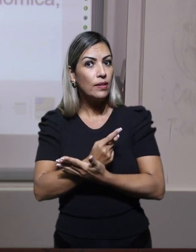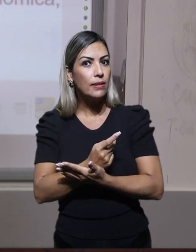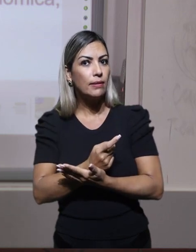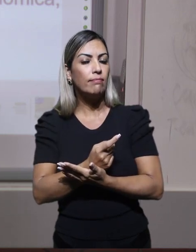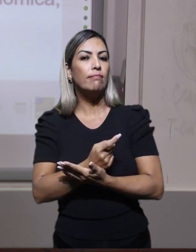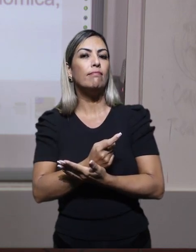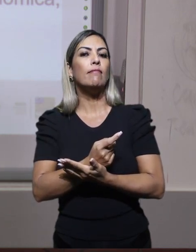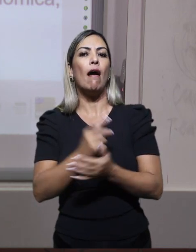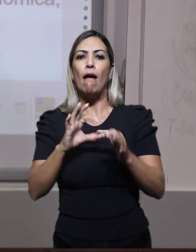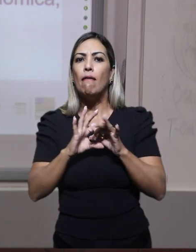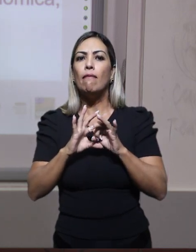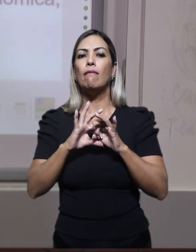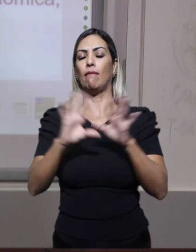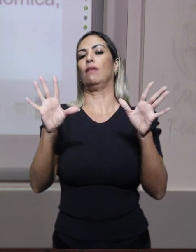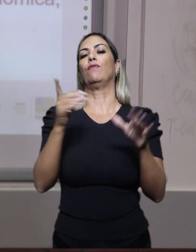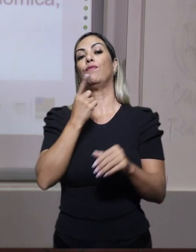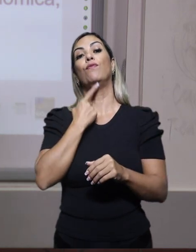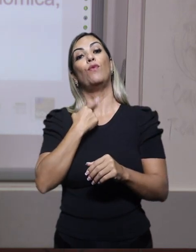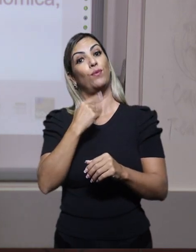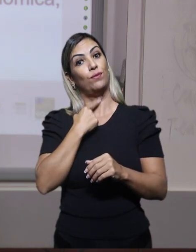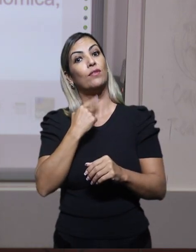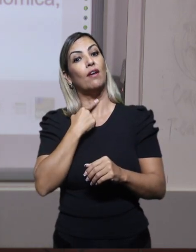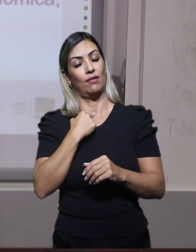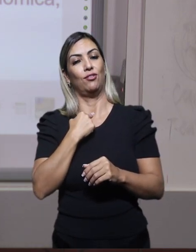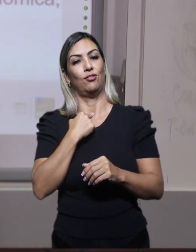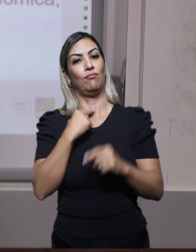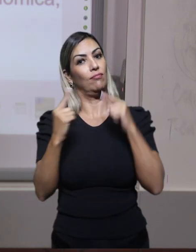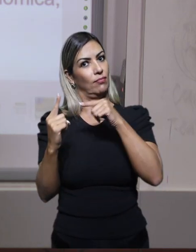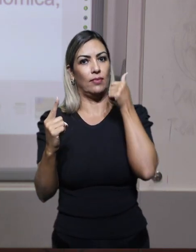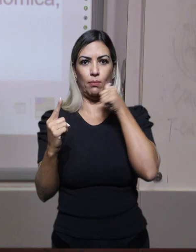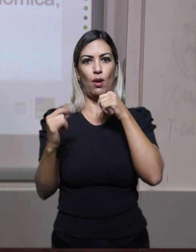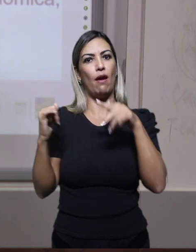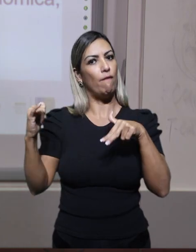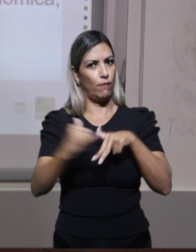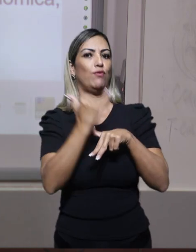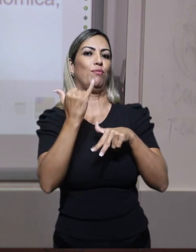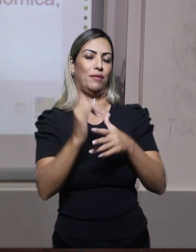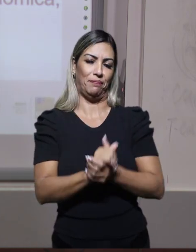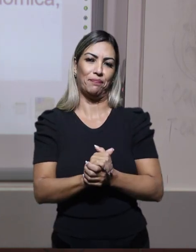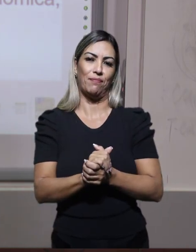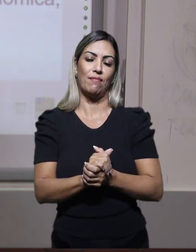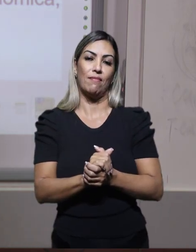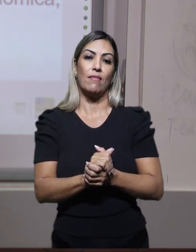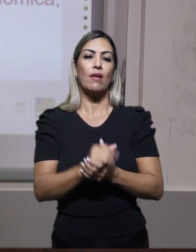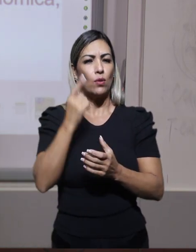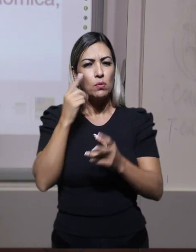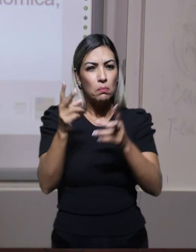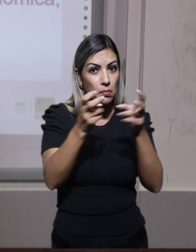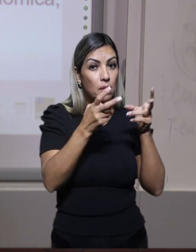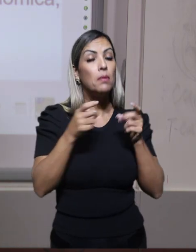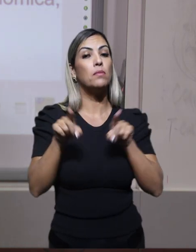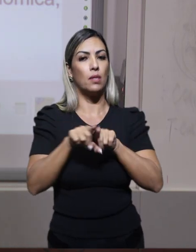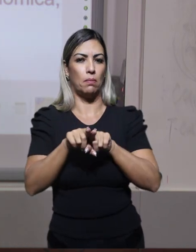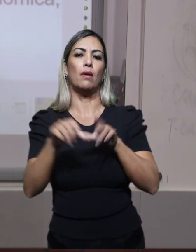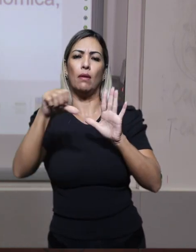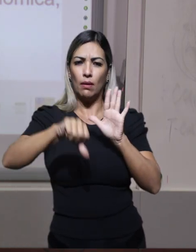impedida a livre manifestação de vontade da vítima. Aqui nós vemos também alguns casos de